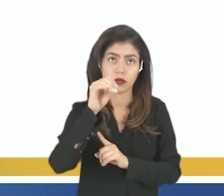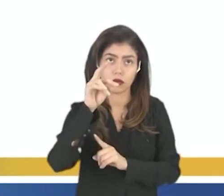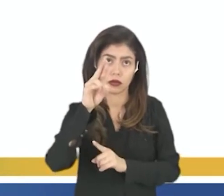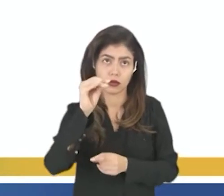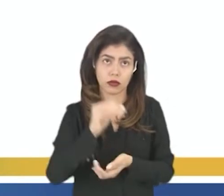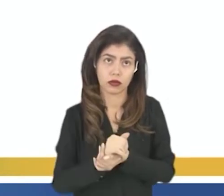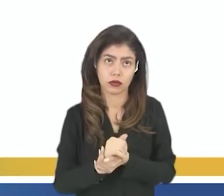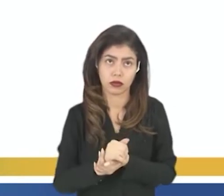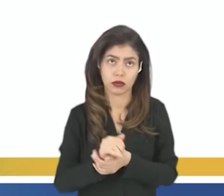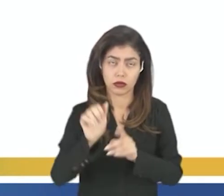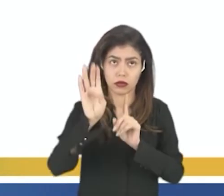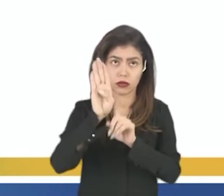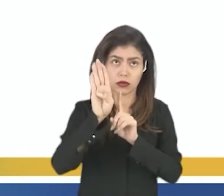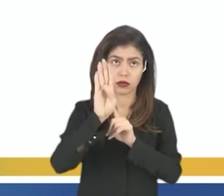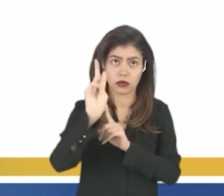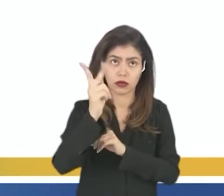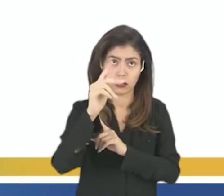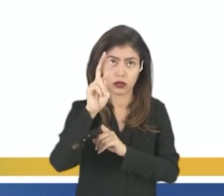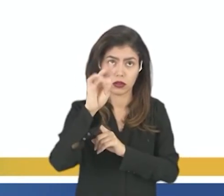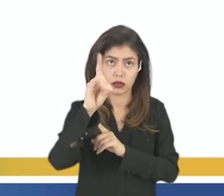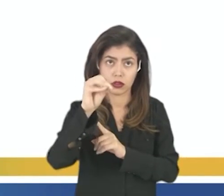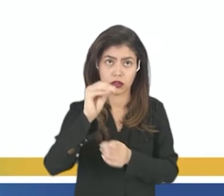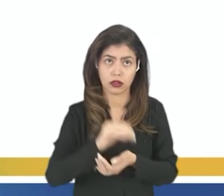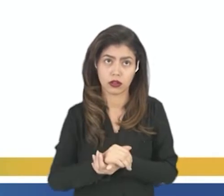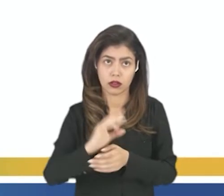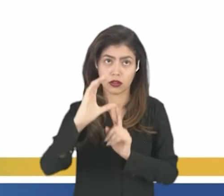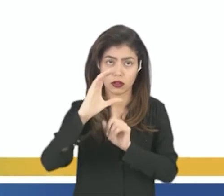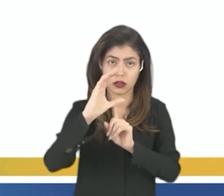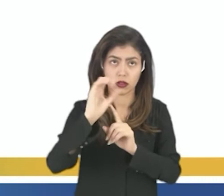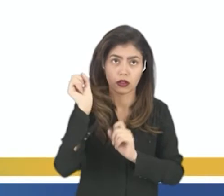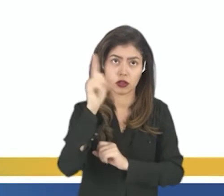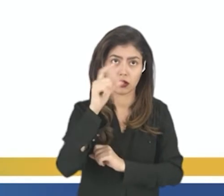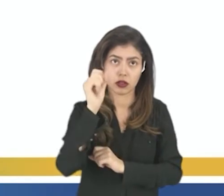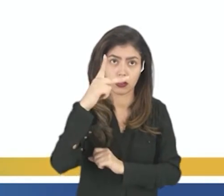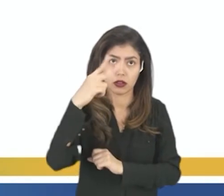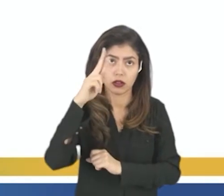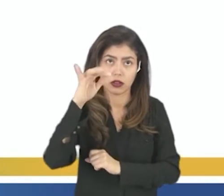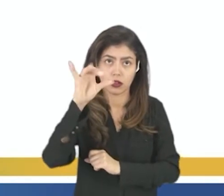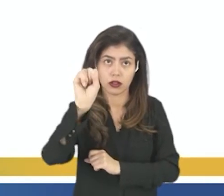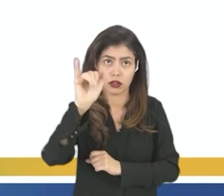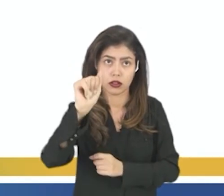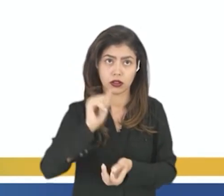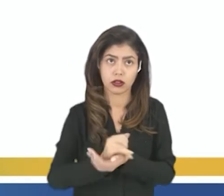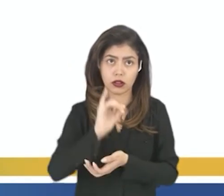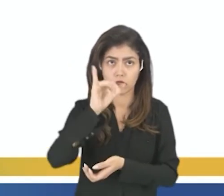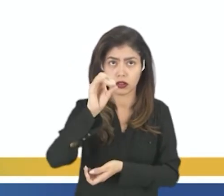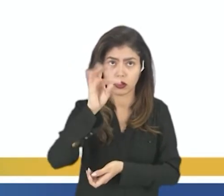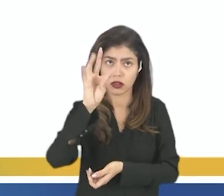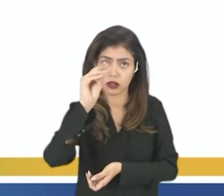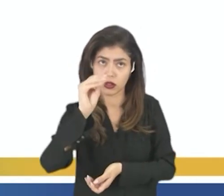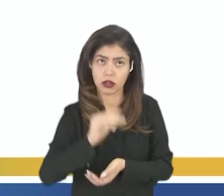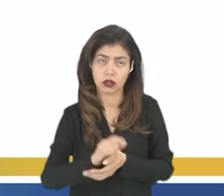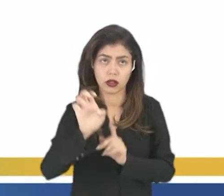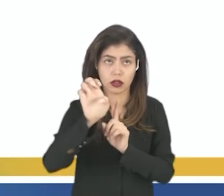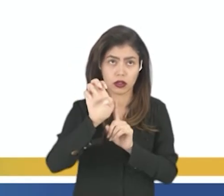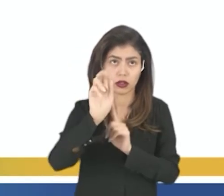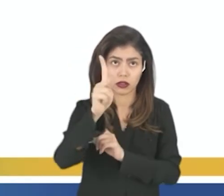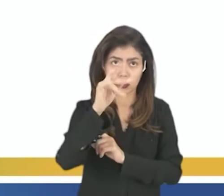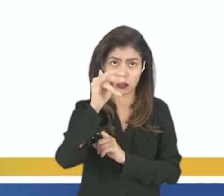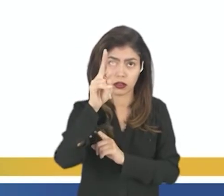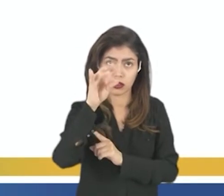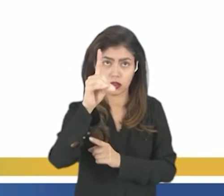dedo de sódio opção bem hidróxido de alumínio ser azul de pelúcia de iodeto de potássio e